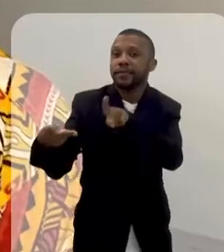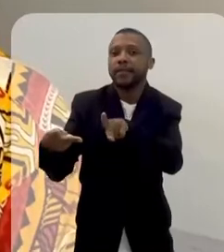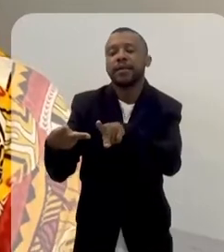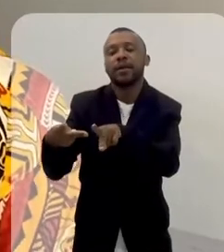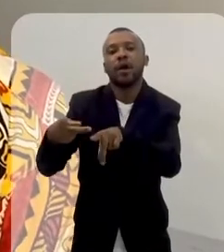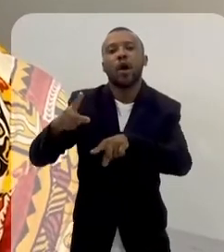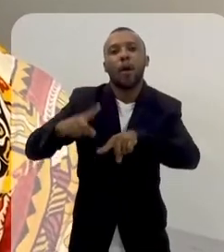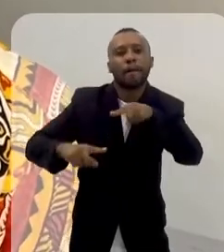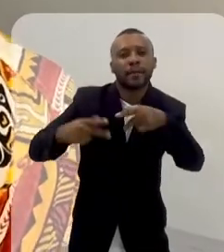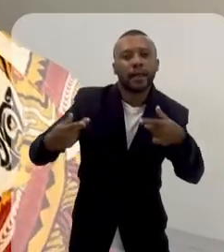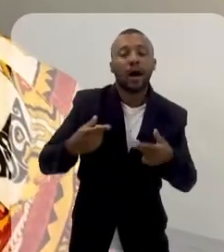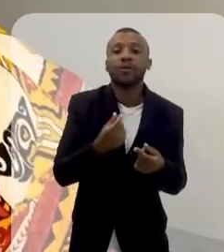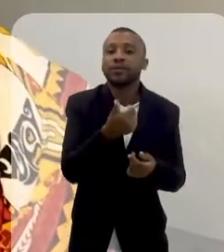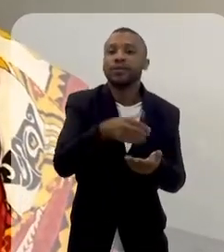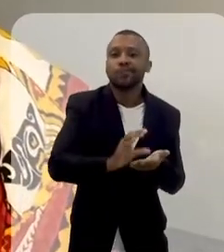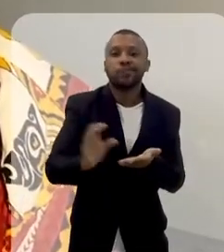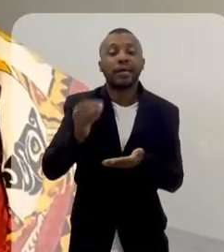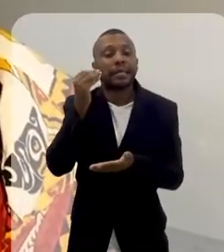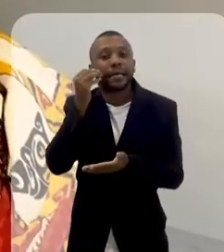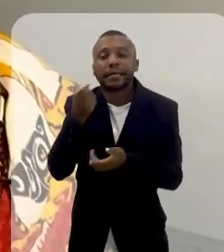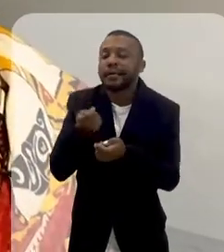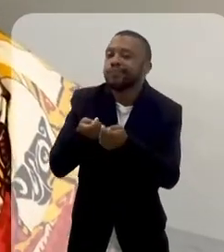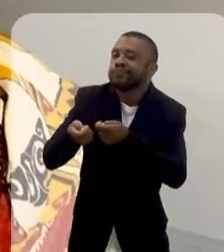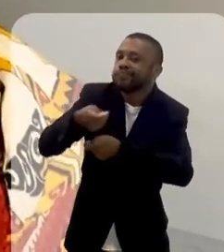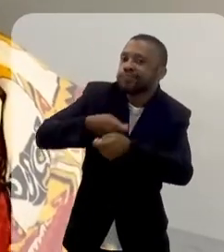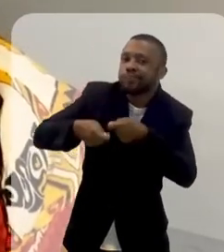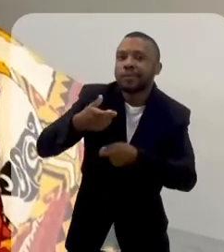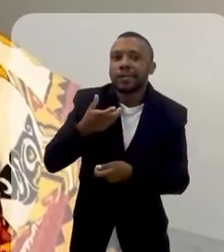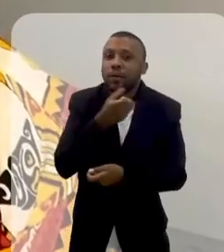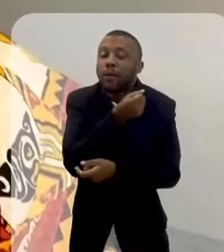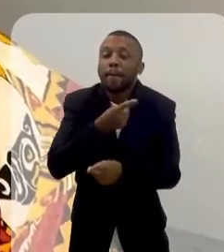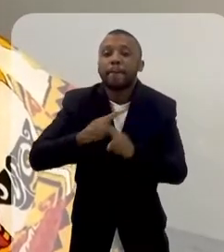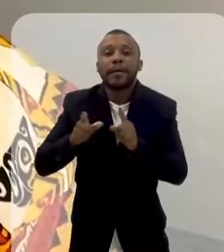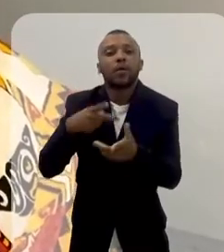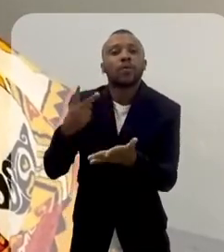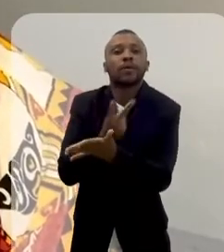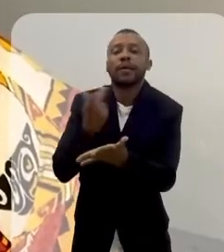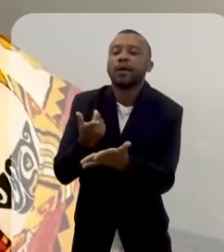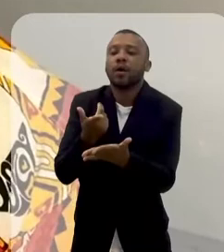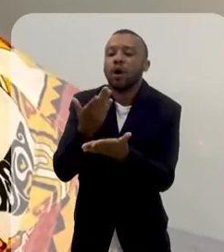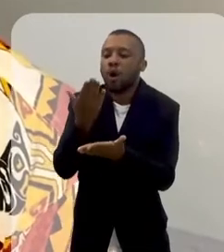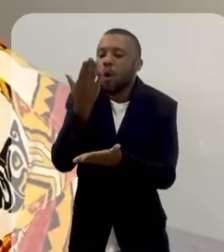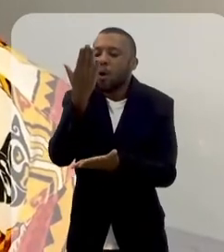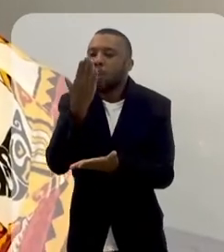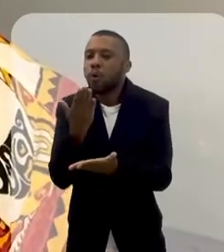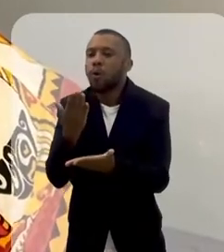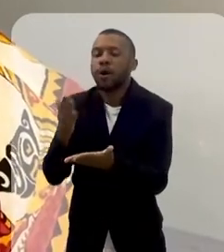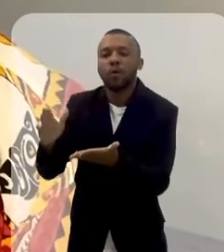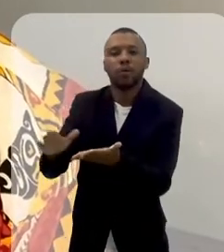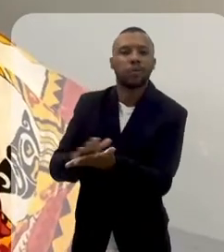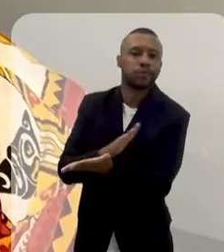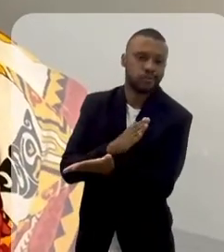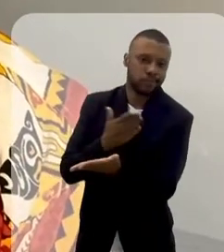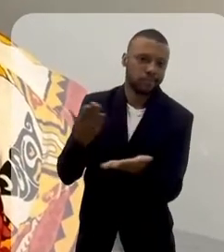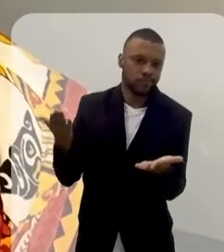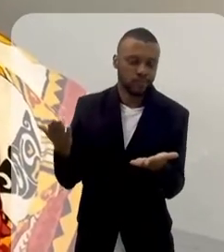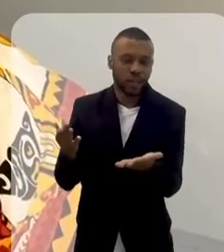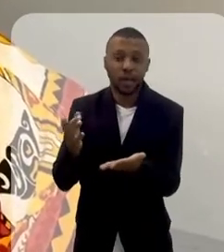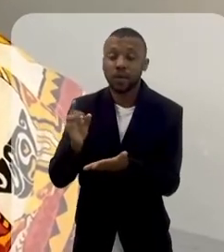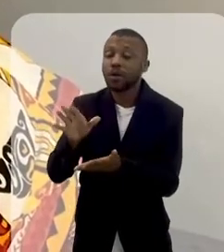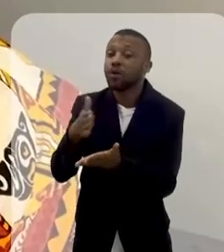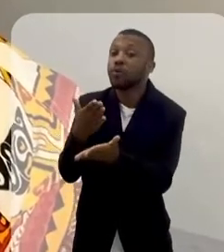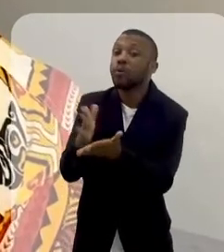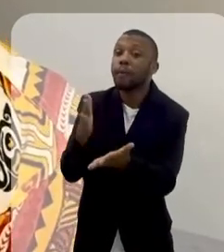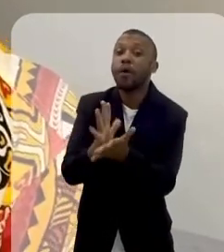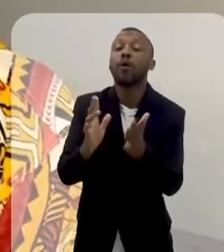na época. E todo o dinheiro que ele tinha guardado, ele tenta fazer um negócio para se recuperar, só que ele perde tudo. E aí, quando isso acontece,